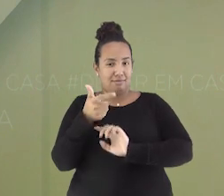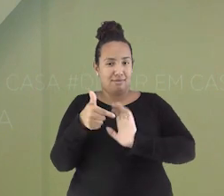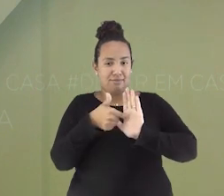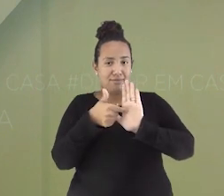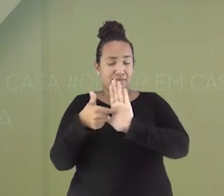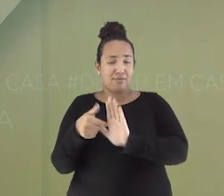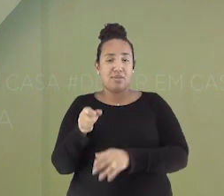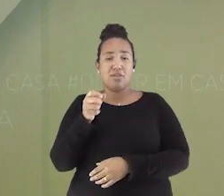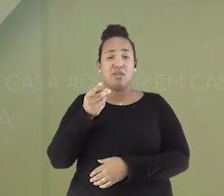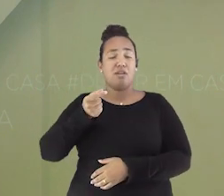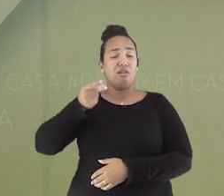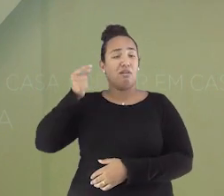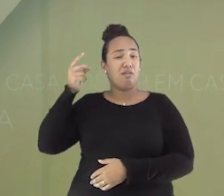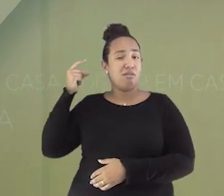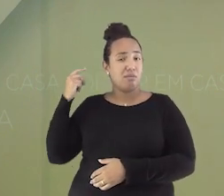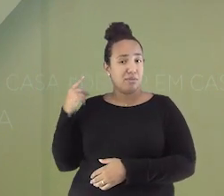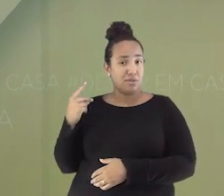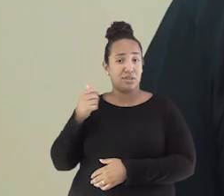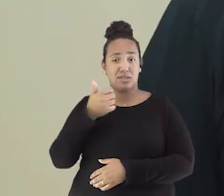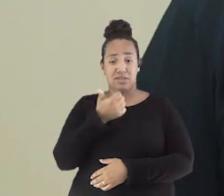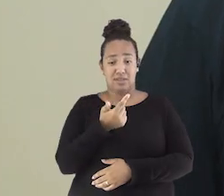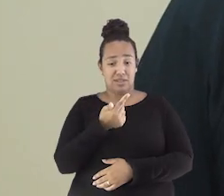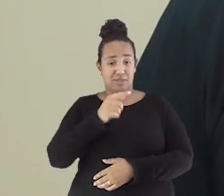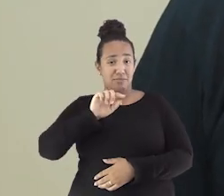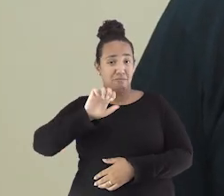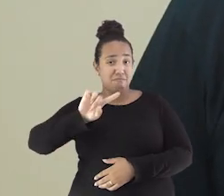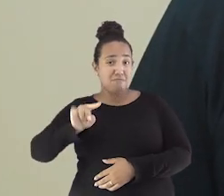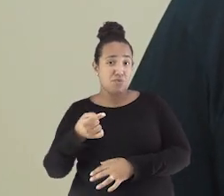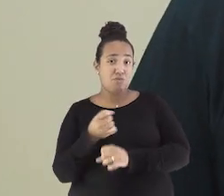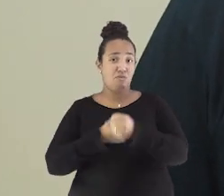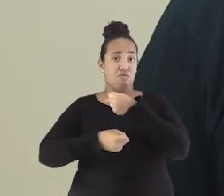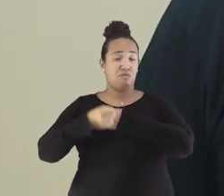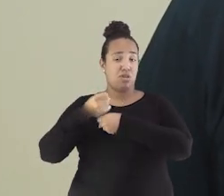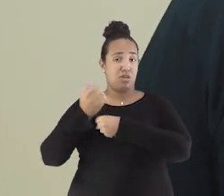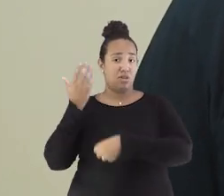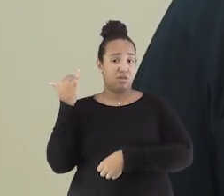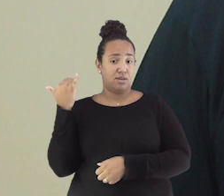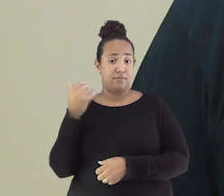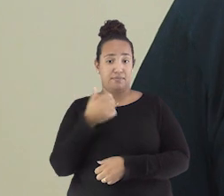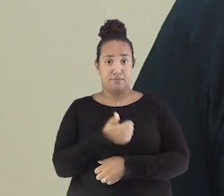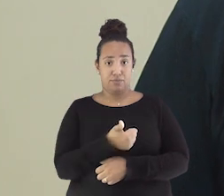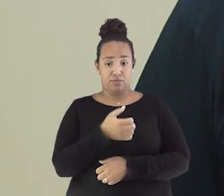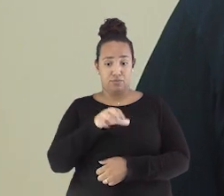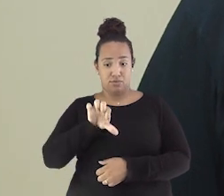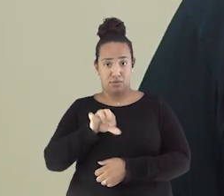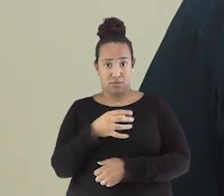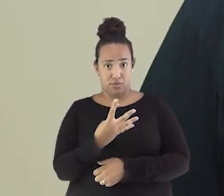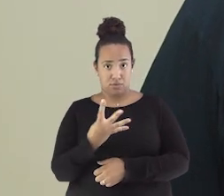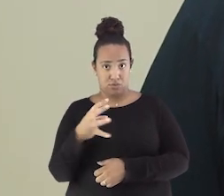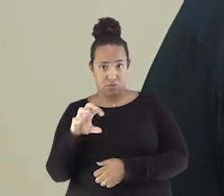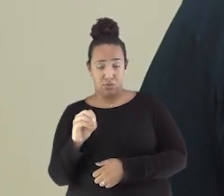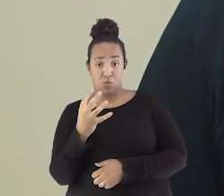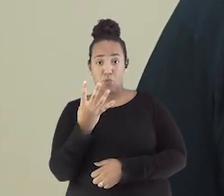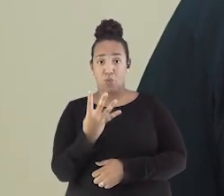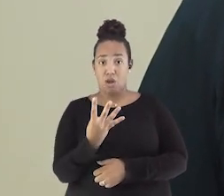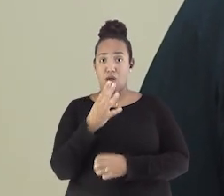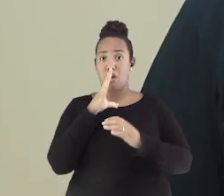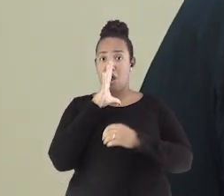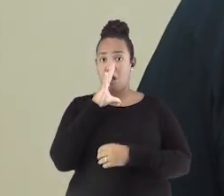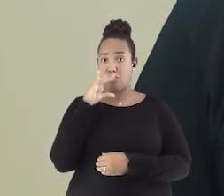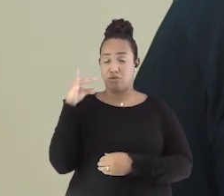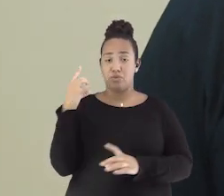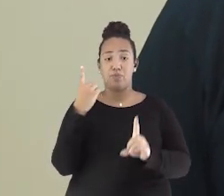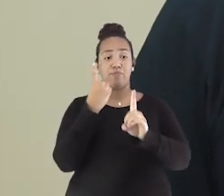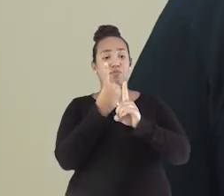há cerca de 17 mil anos atrás. Em 1940, 4 adolescentes encontraram uma caverna lá na França, na cidade